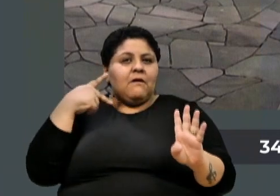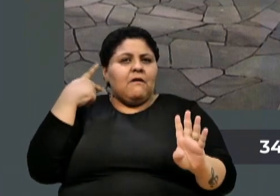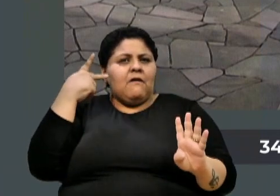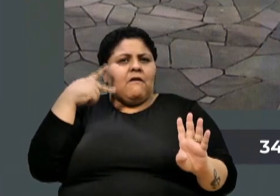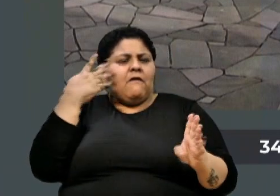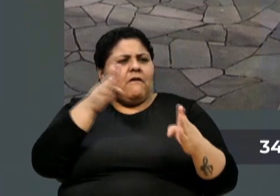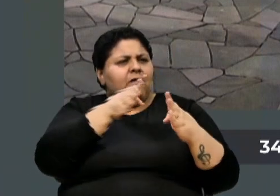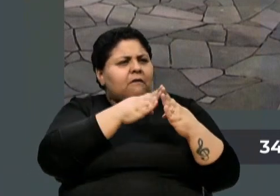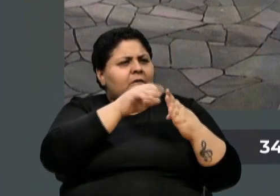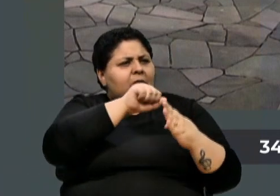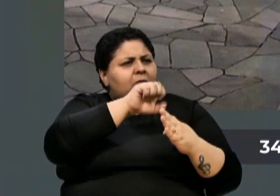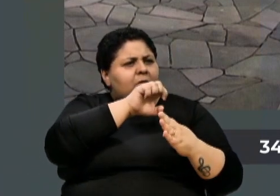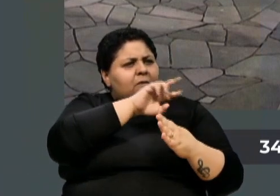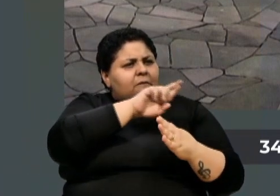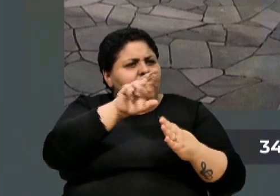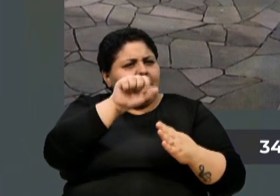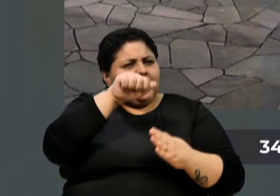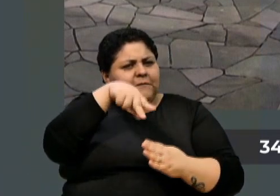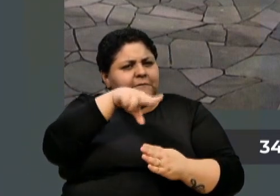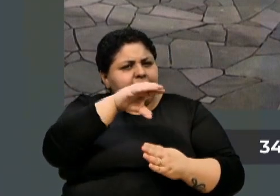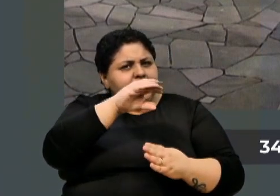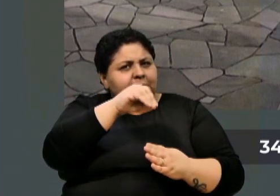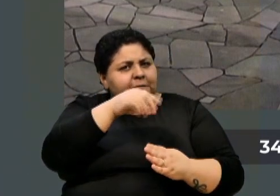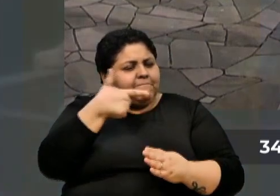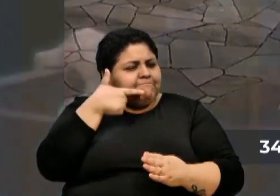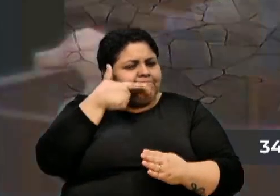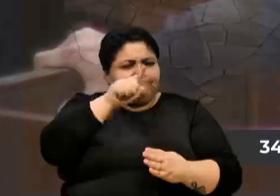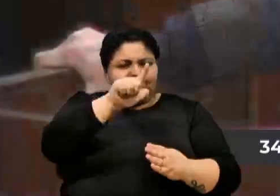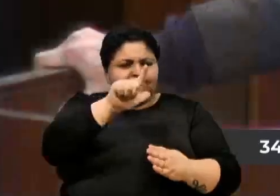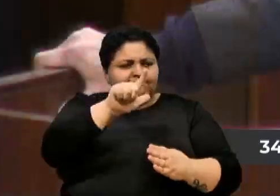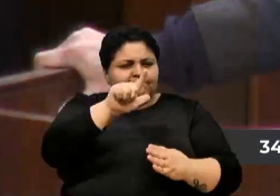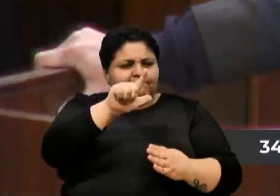2 quadras da UBS e não consegue um médico.